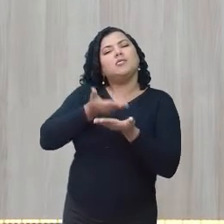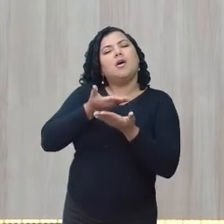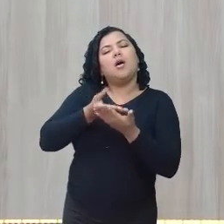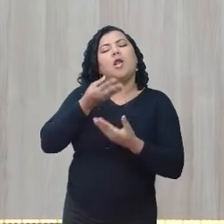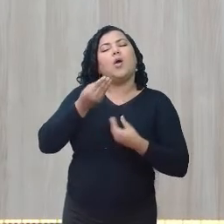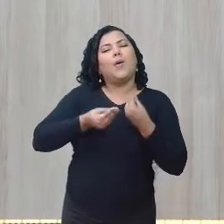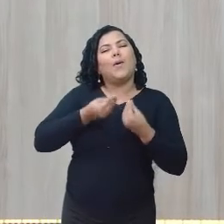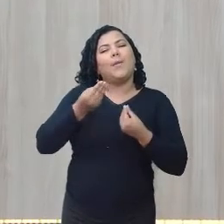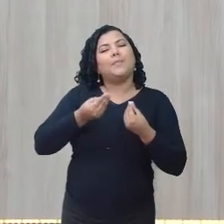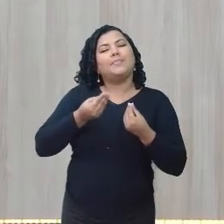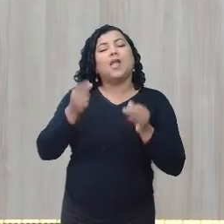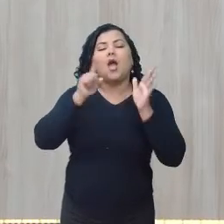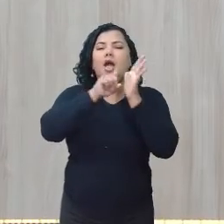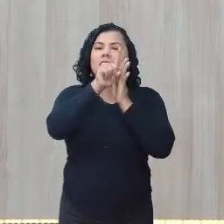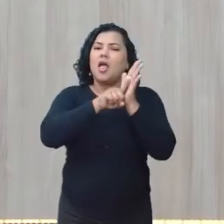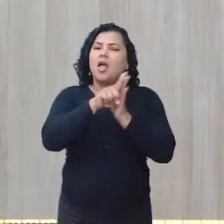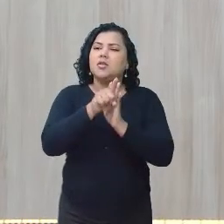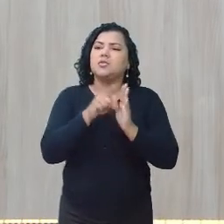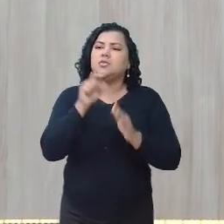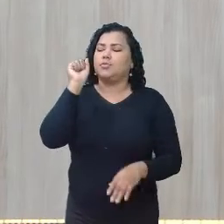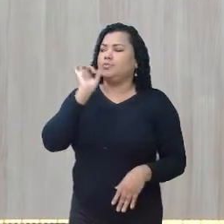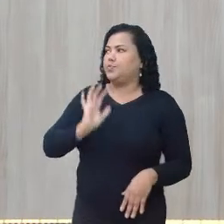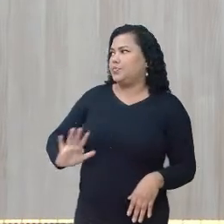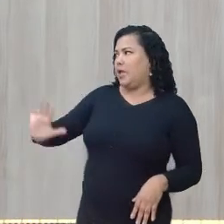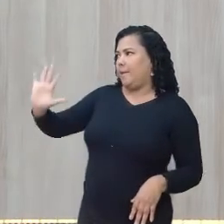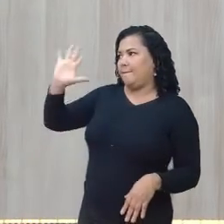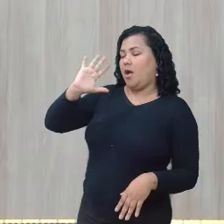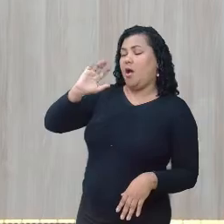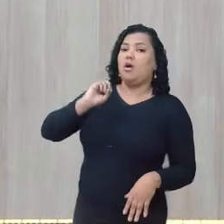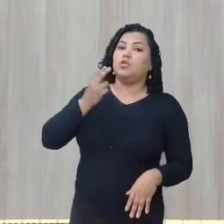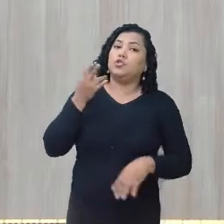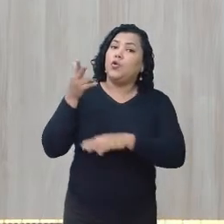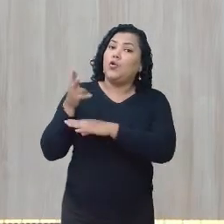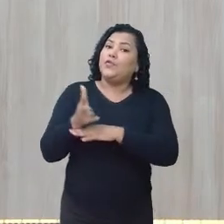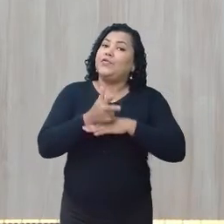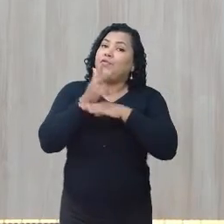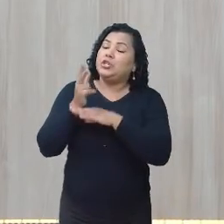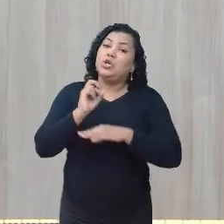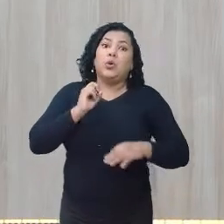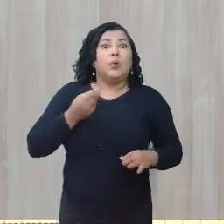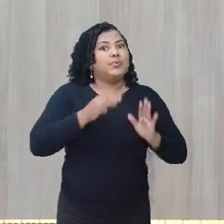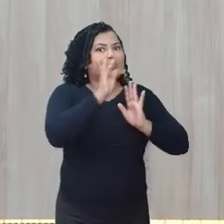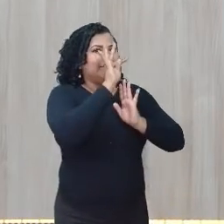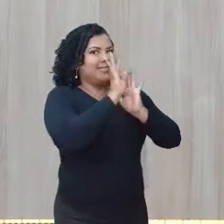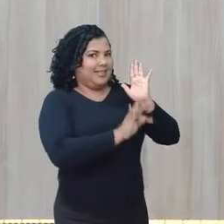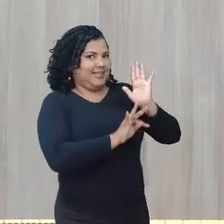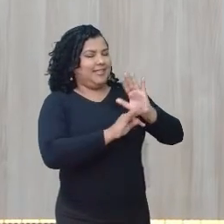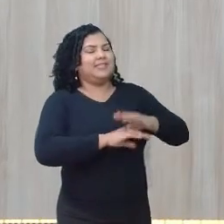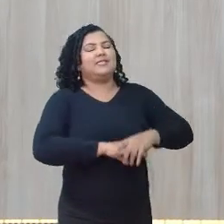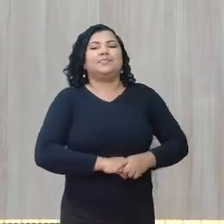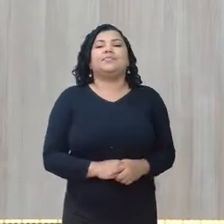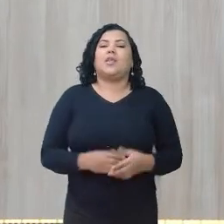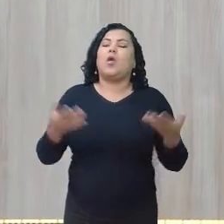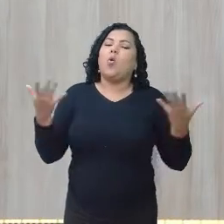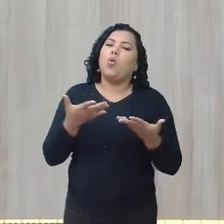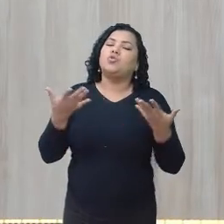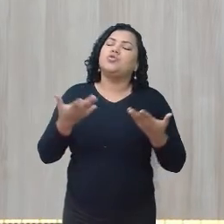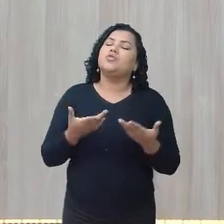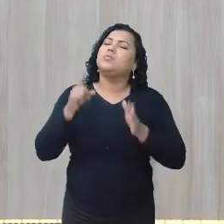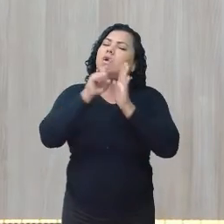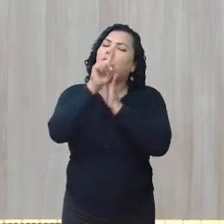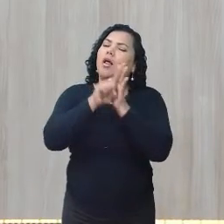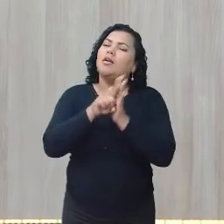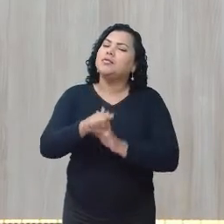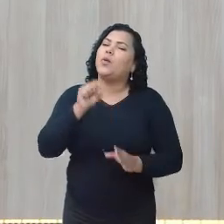meio, né, da análise de alguma imagem, de algum vídeo ou de algum texto. Então, hoje nós vamos